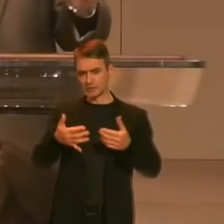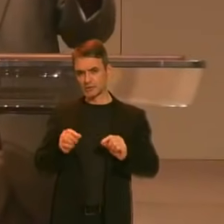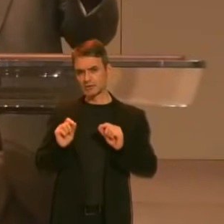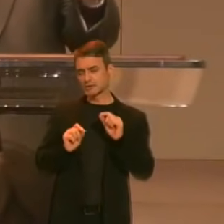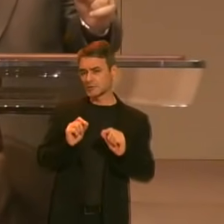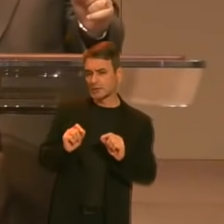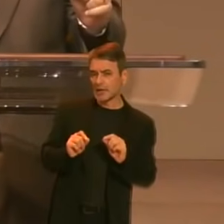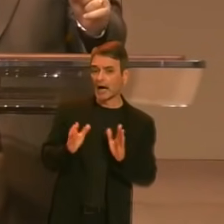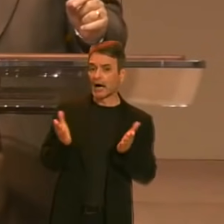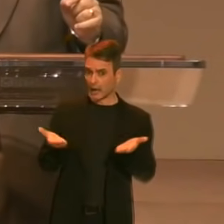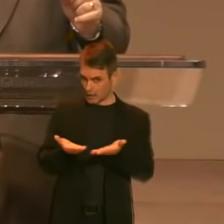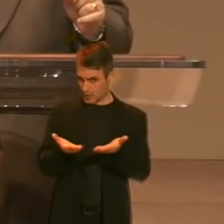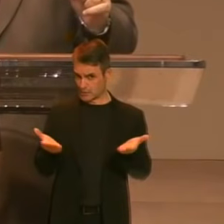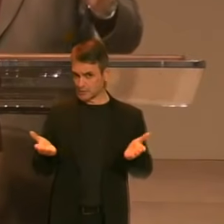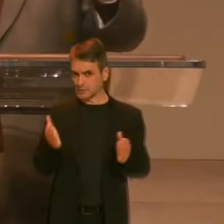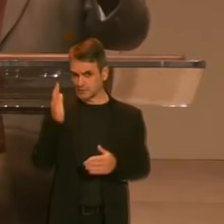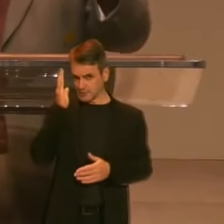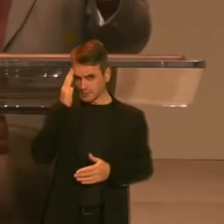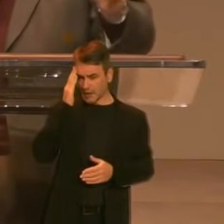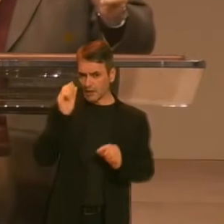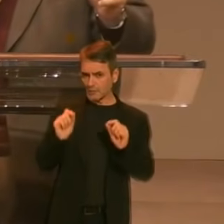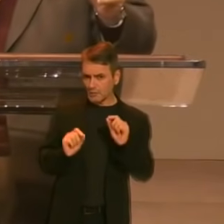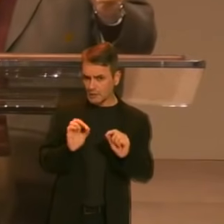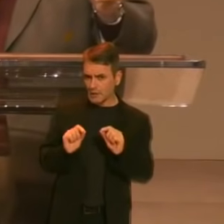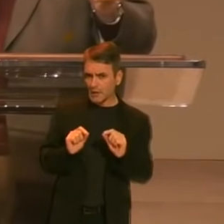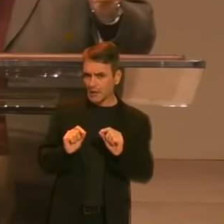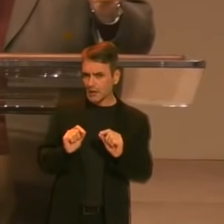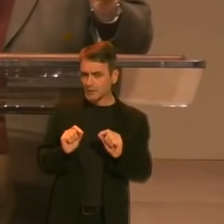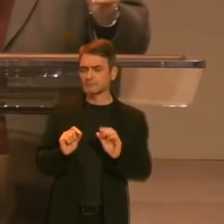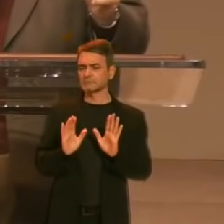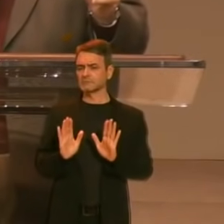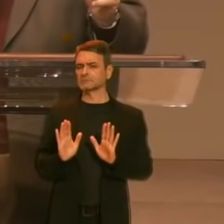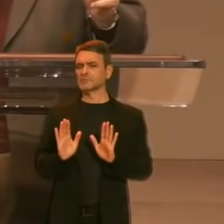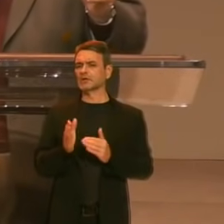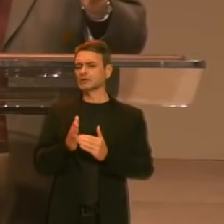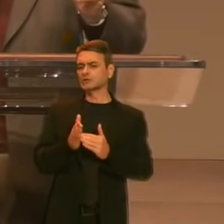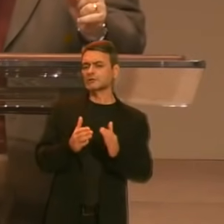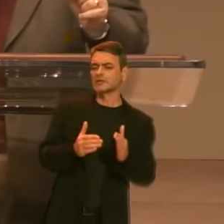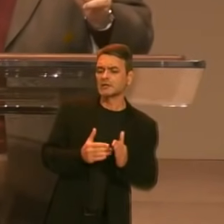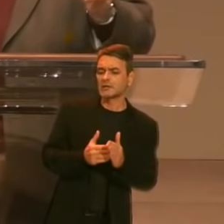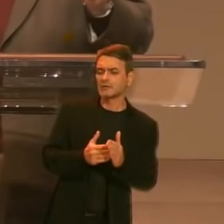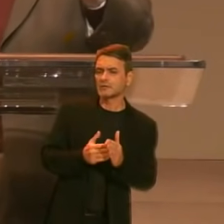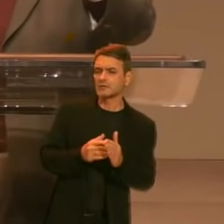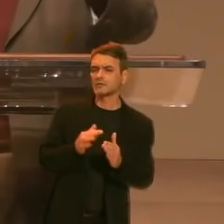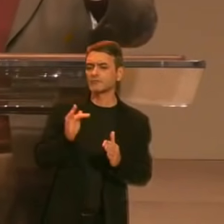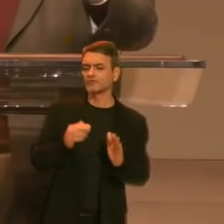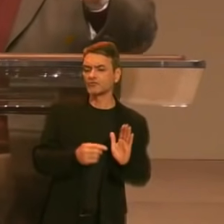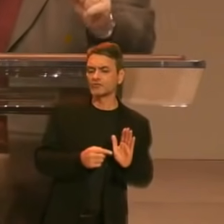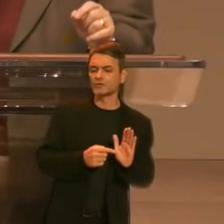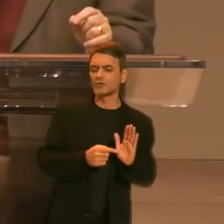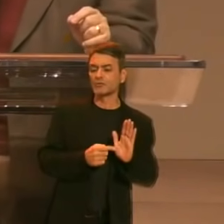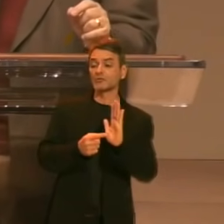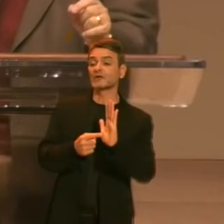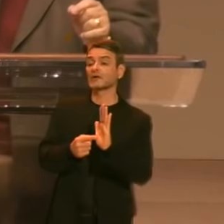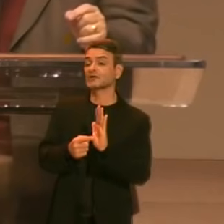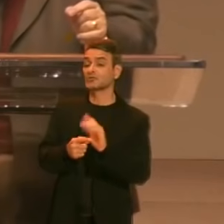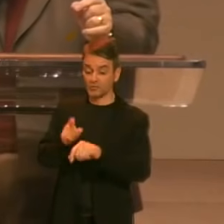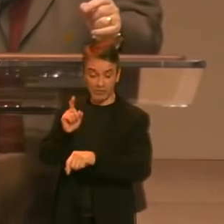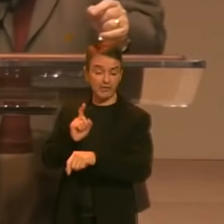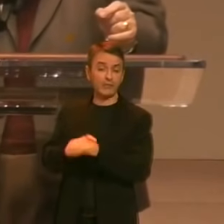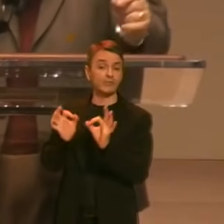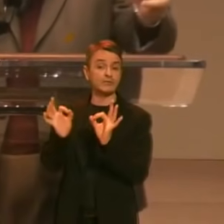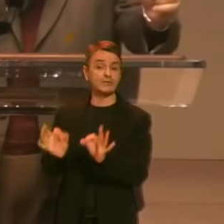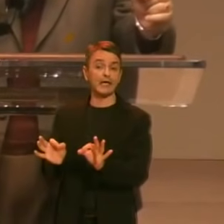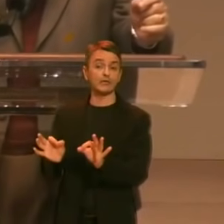agora vocês sabem o que está detendo, para que ele seja revelado no seu devido tempo. Quem